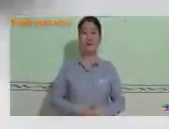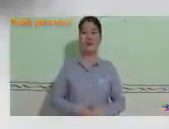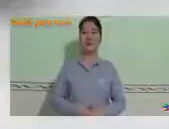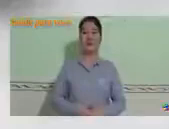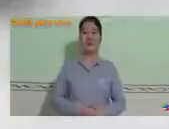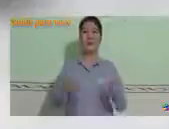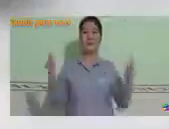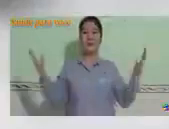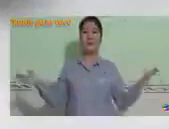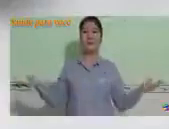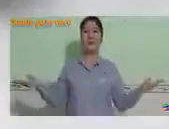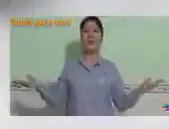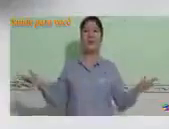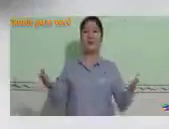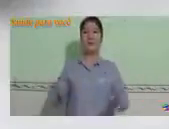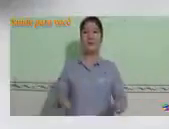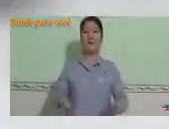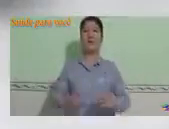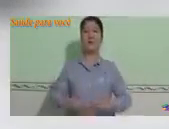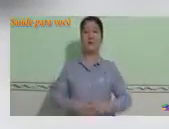QUANTIDADNSESS acento agudo